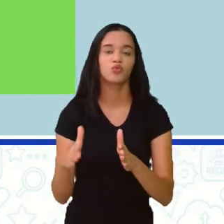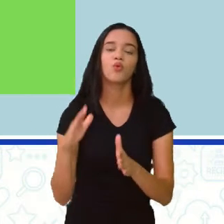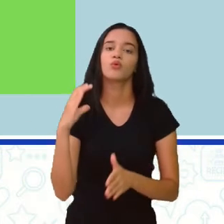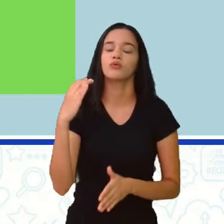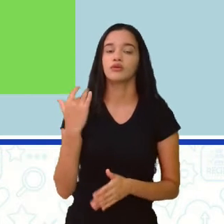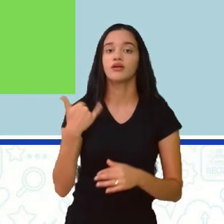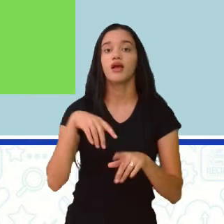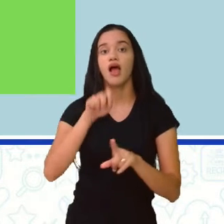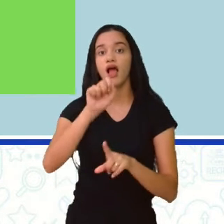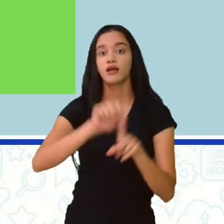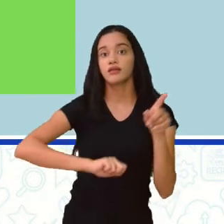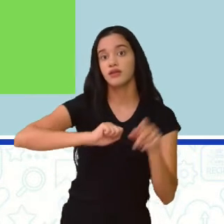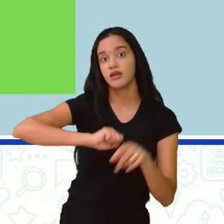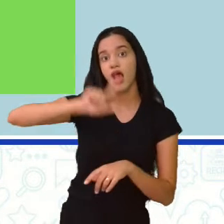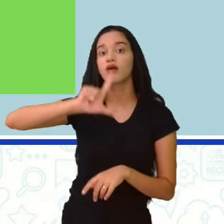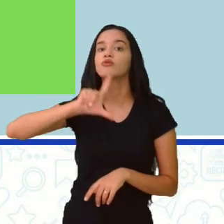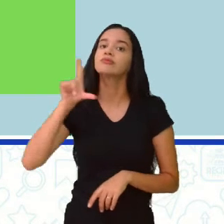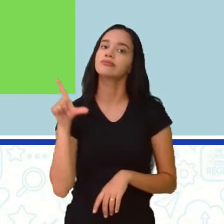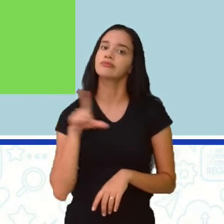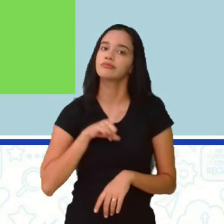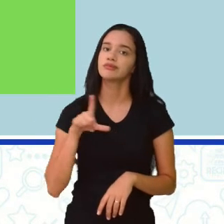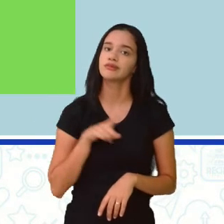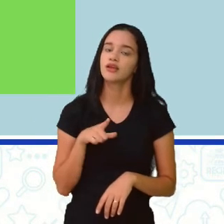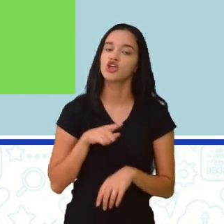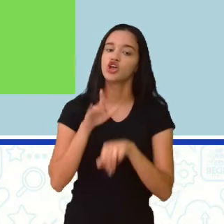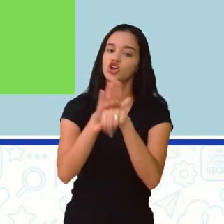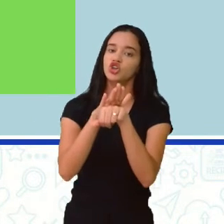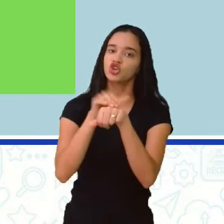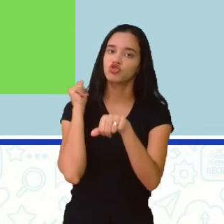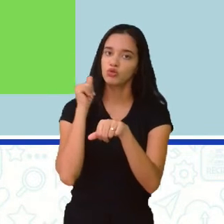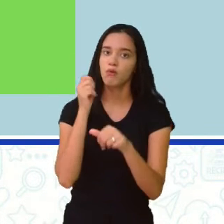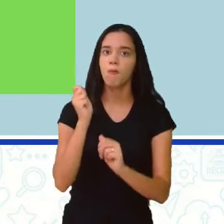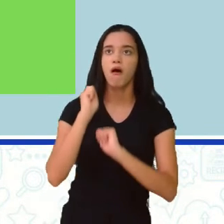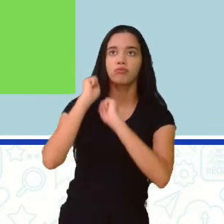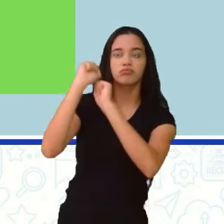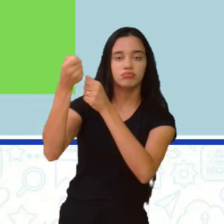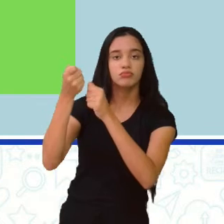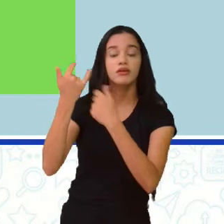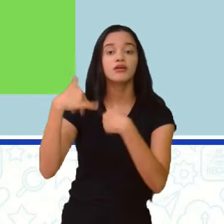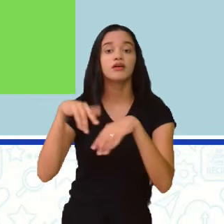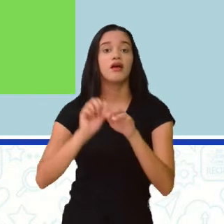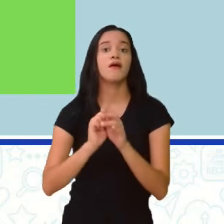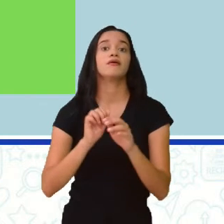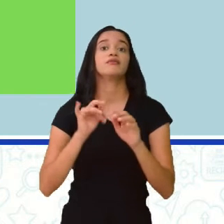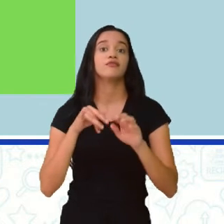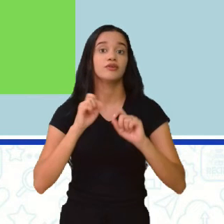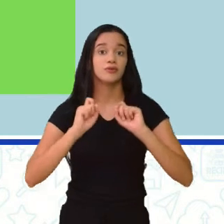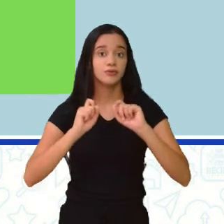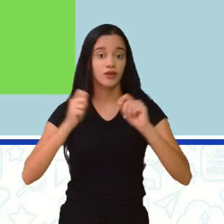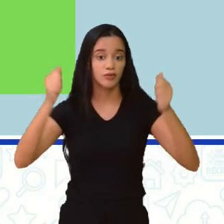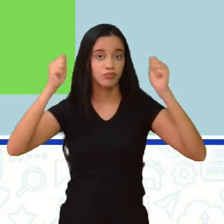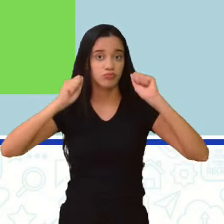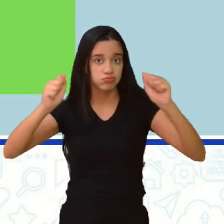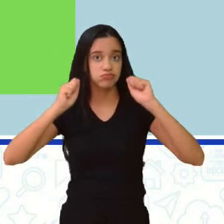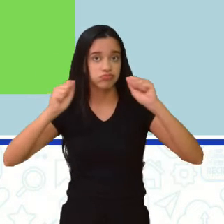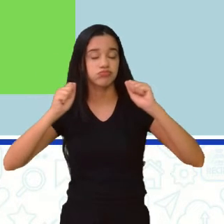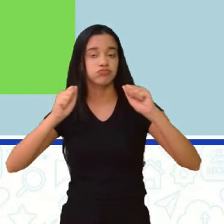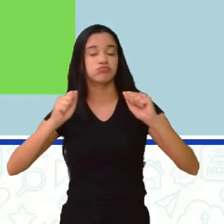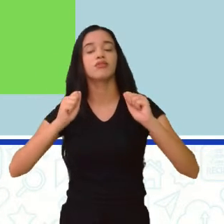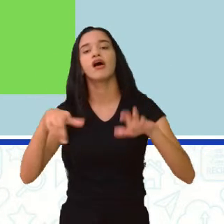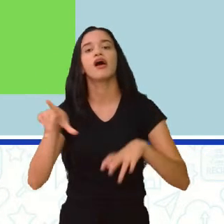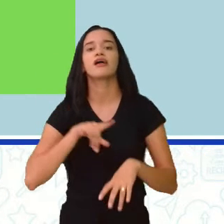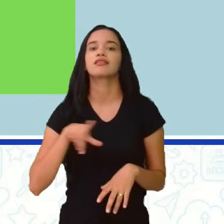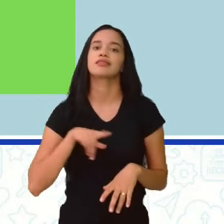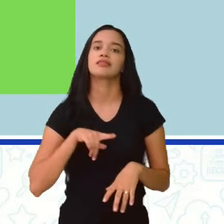pouco, em agosto, teve. Então, eles chamam esses pescadores e fazem esse movimento. Então, quem catar mais lixo, eles têm